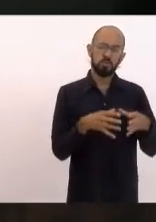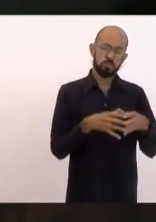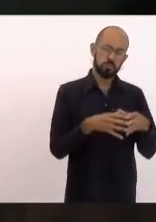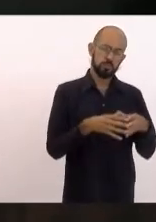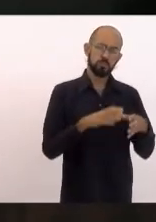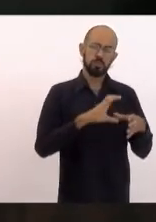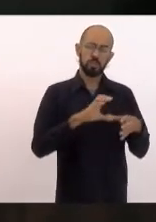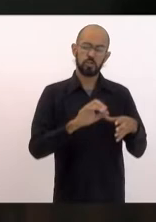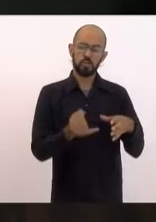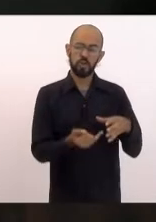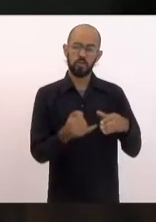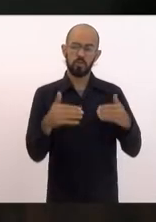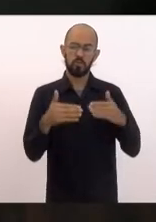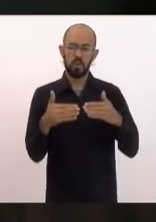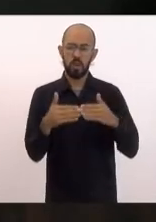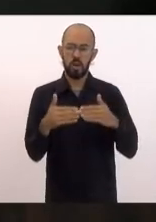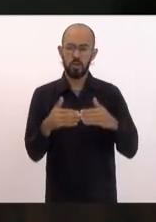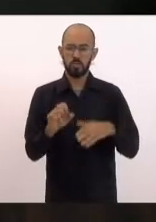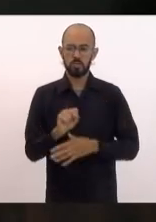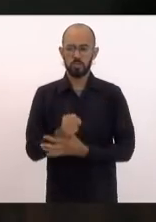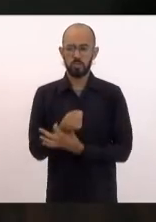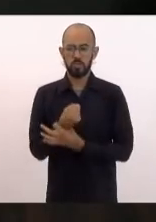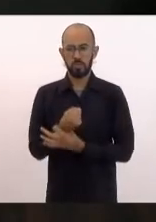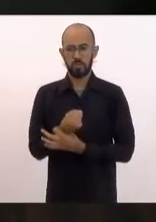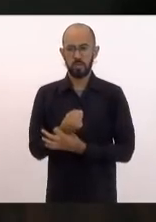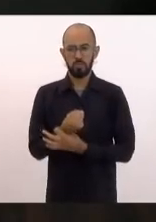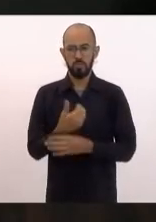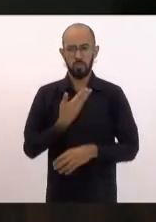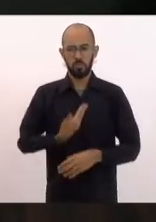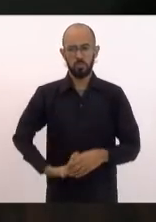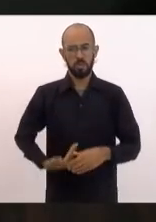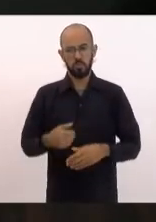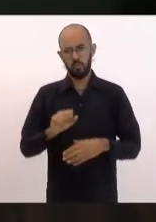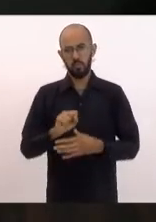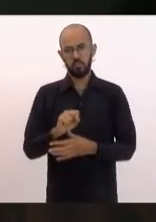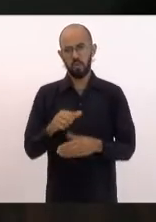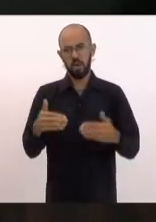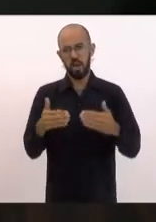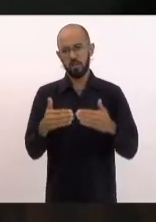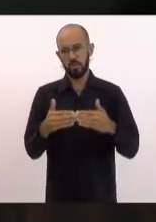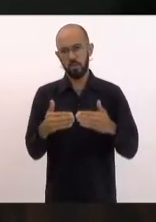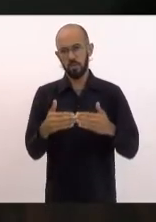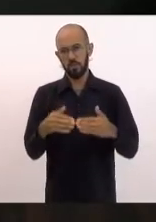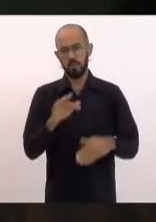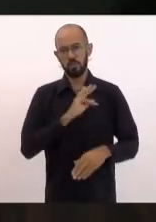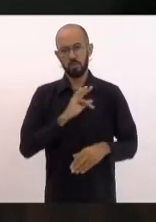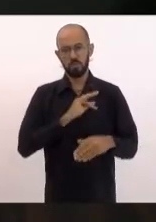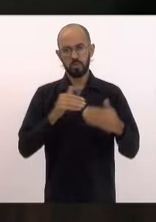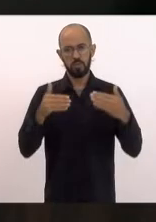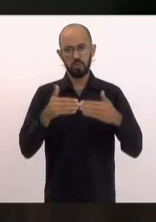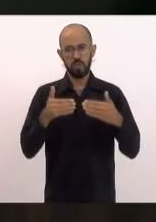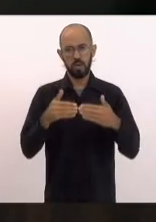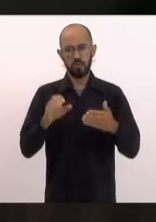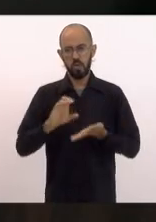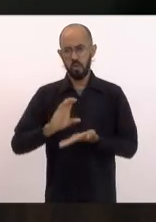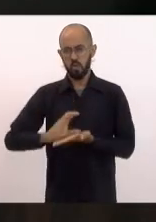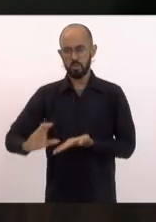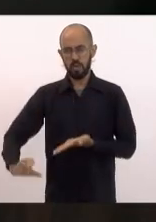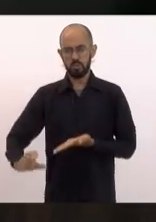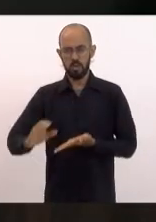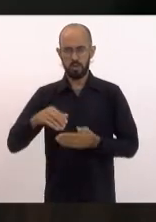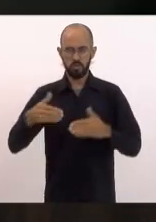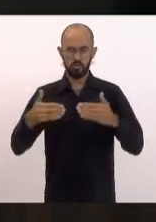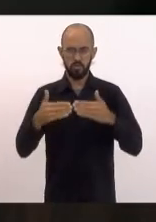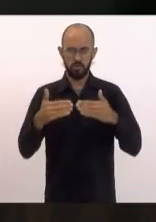Transporte favorável. Segurança pública, assunto de polícia favorável. De assuntos municipais e desenvolvimento regional favorável. De orçamento, finanças, fiscalização financeira e